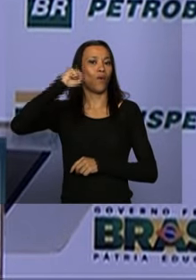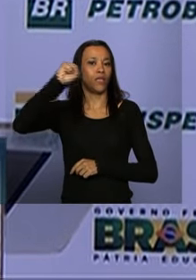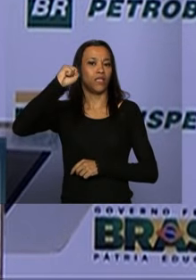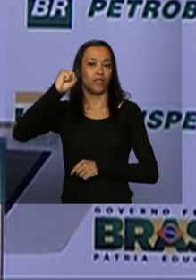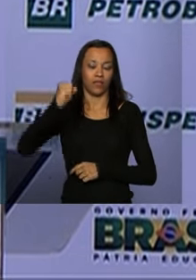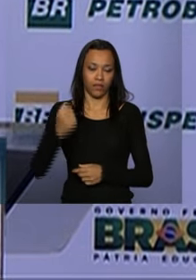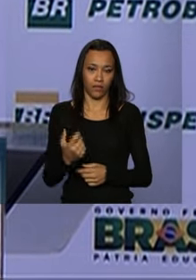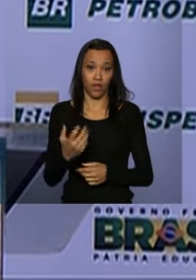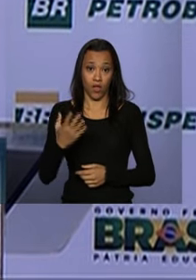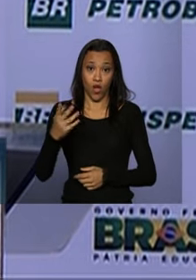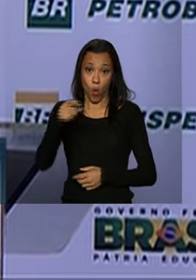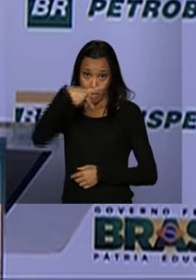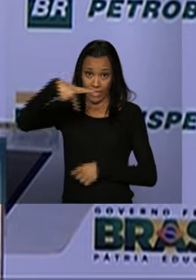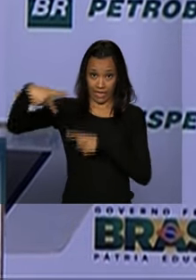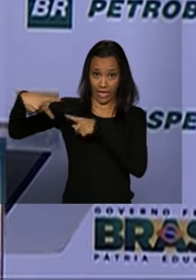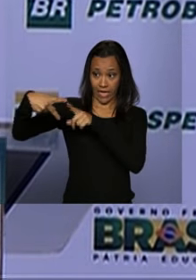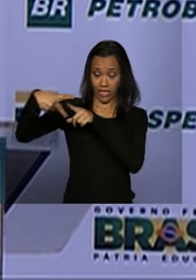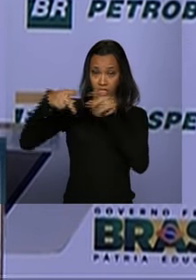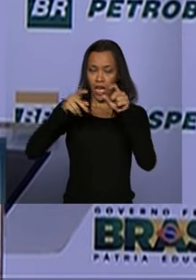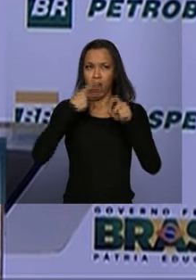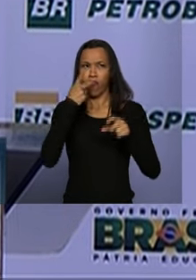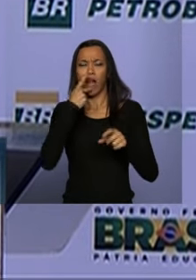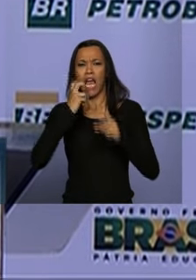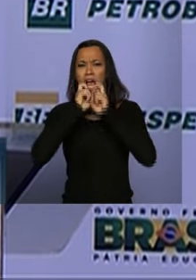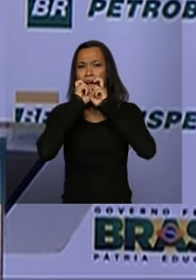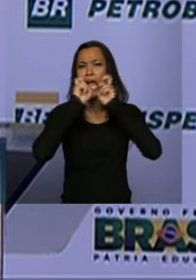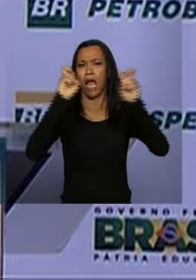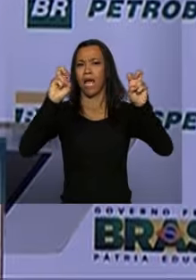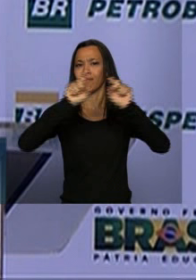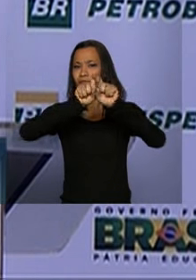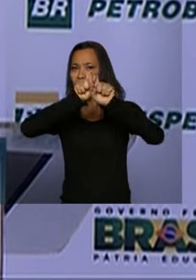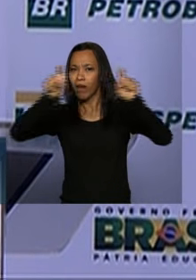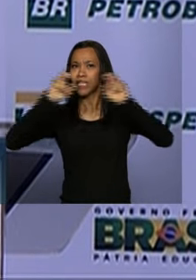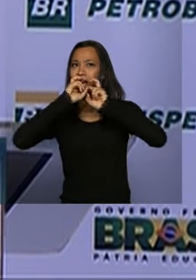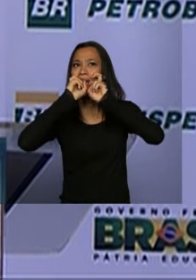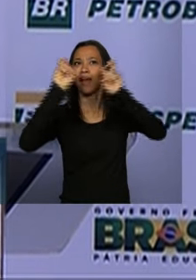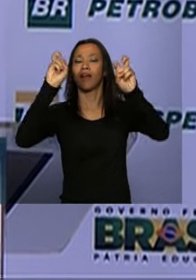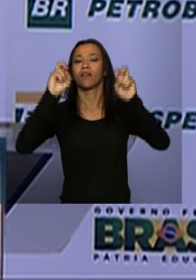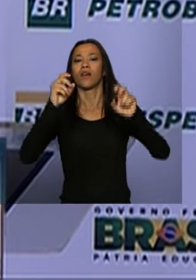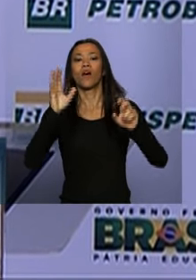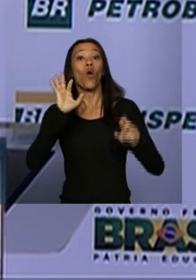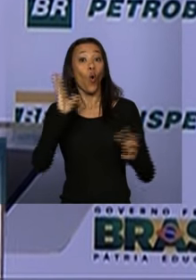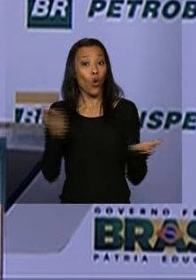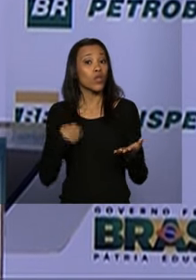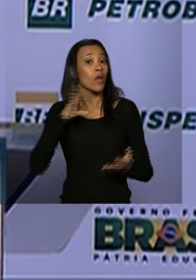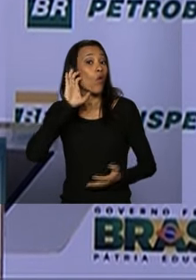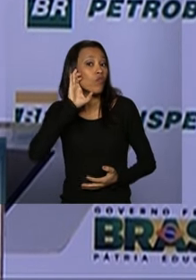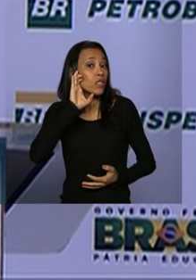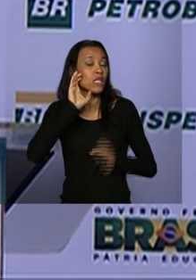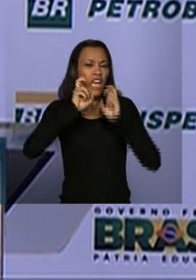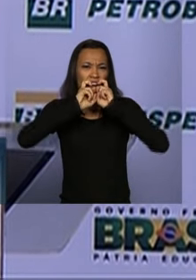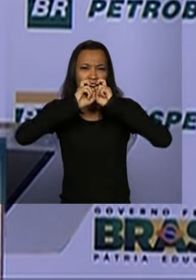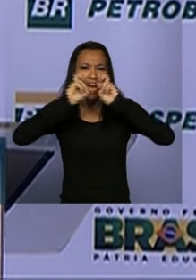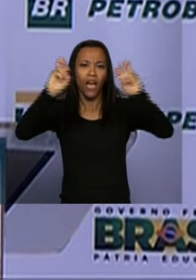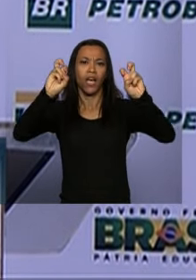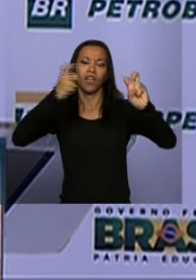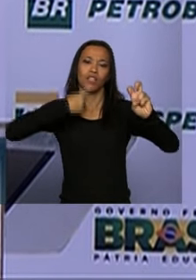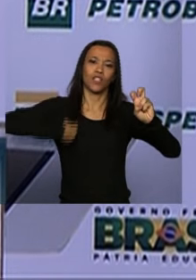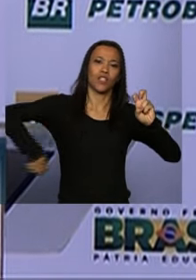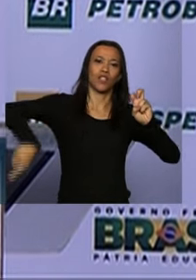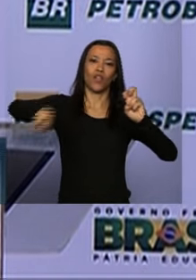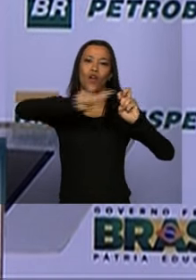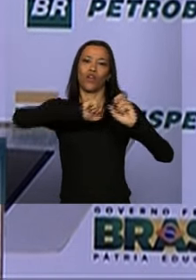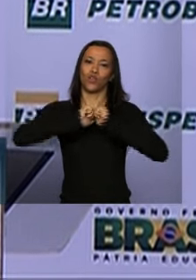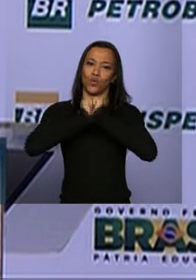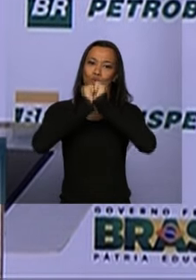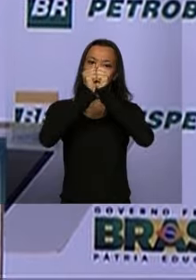presidente, ele toda vez chama ela com força, e hoje eu quero ouvir em uma só voz: juntos somos maiores que